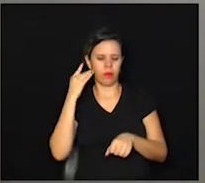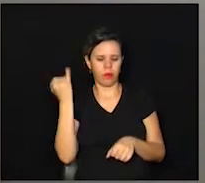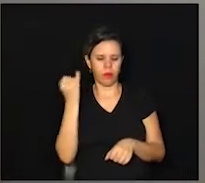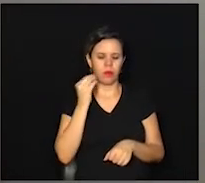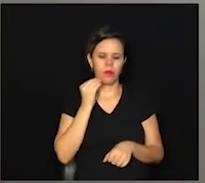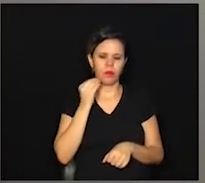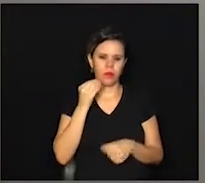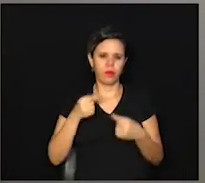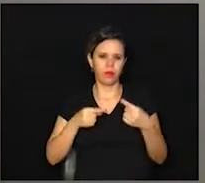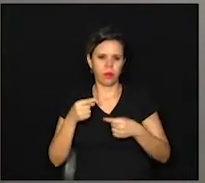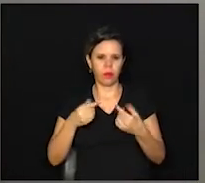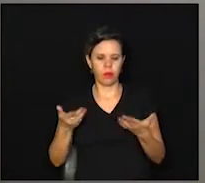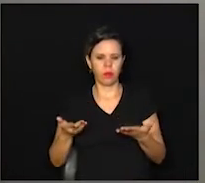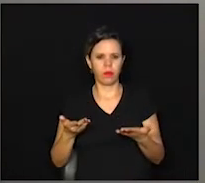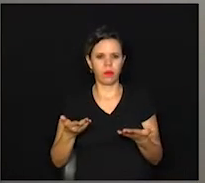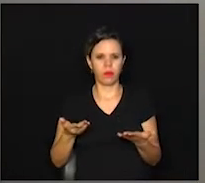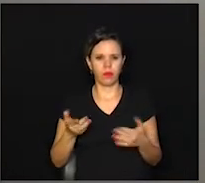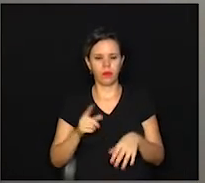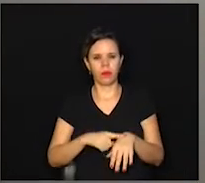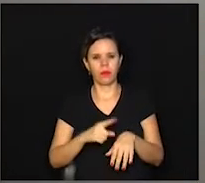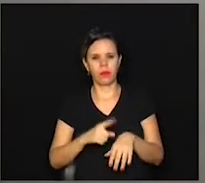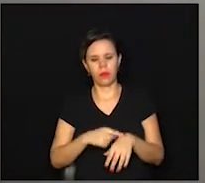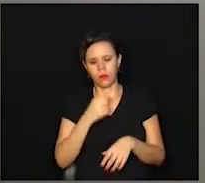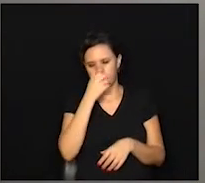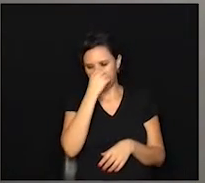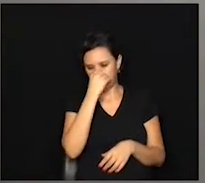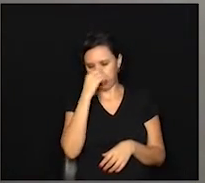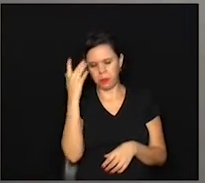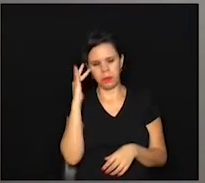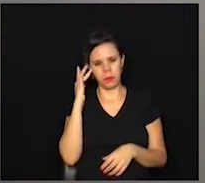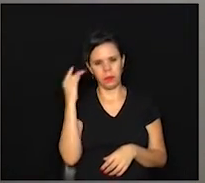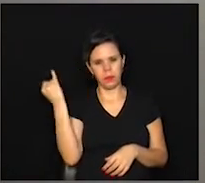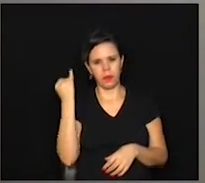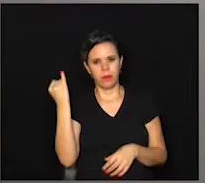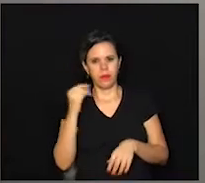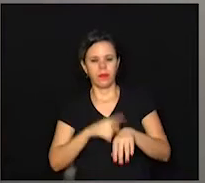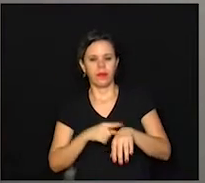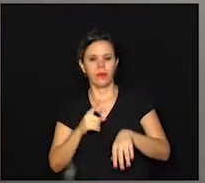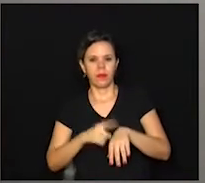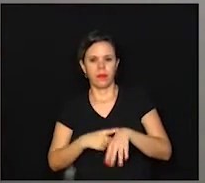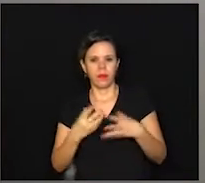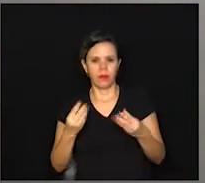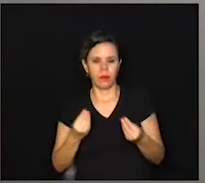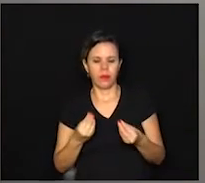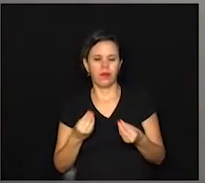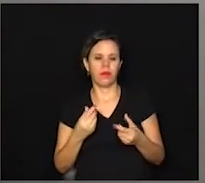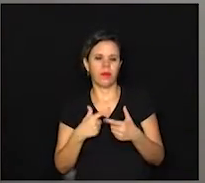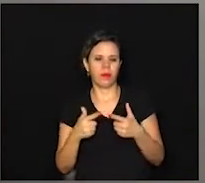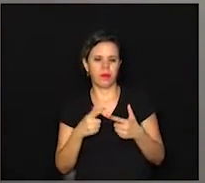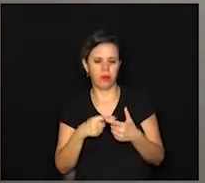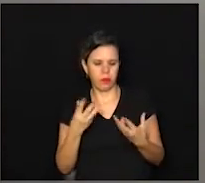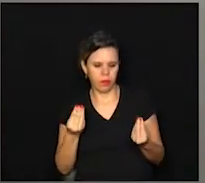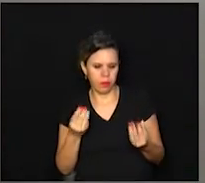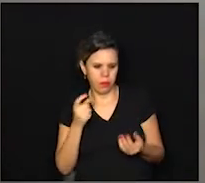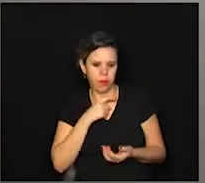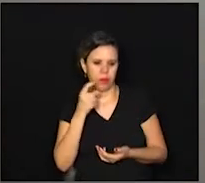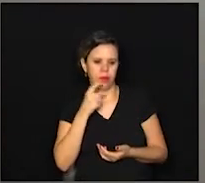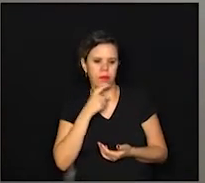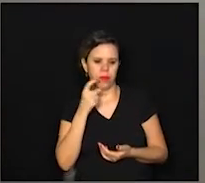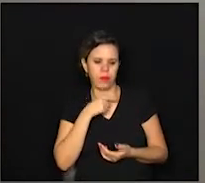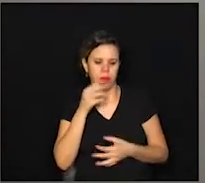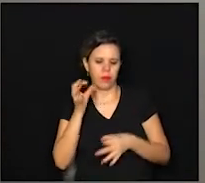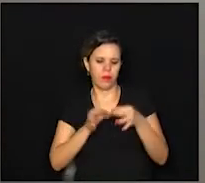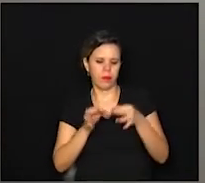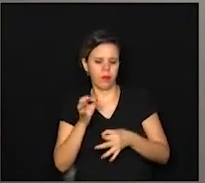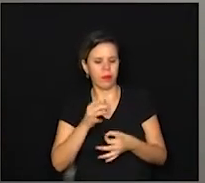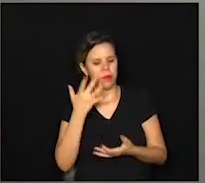essa discussão e esse debate nesse momento. E acho importante também, no momento de tantas inverdades, de tanta estigmatização, é